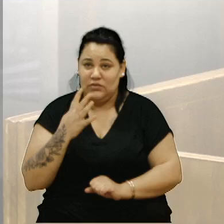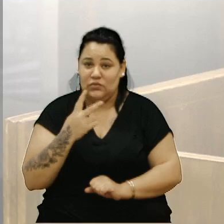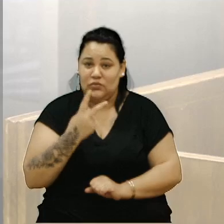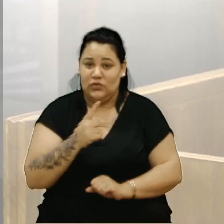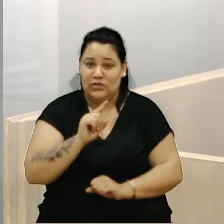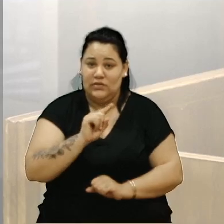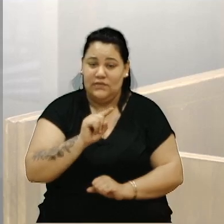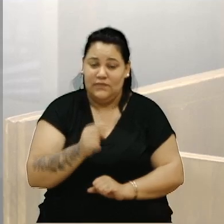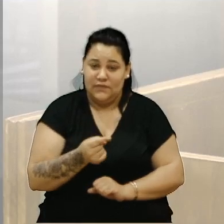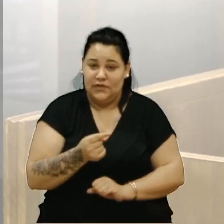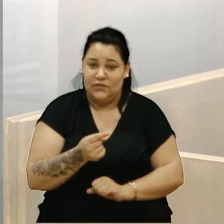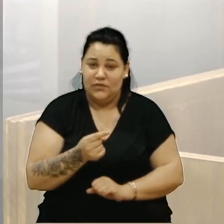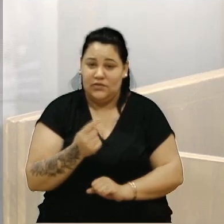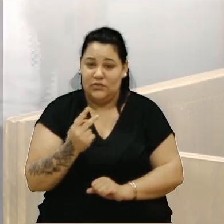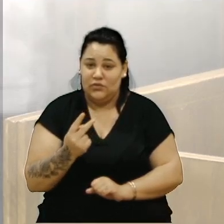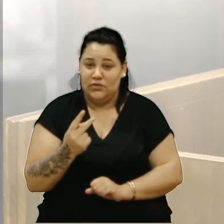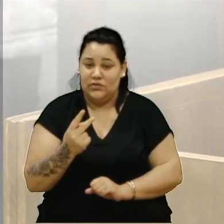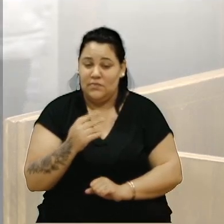habitantes.